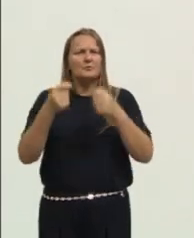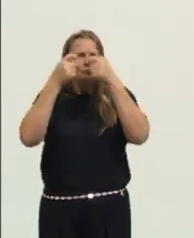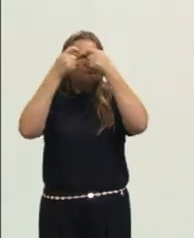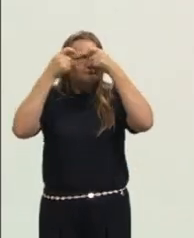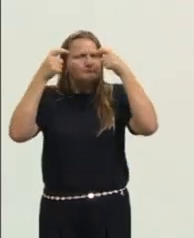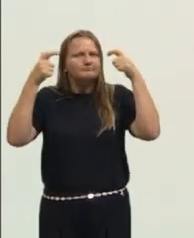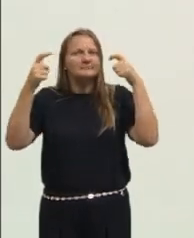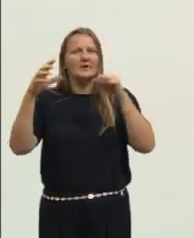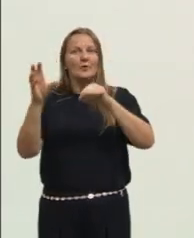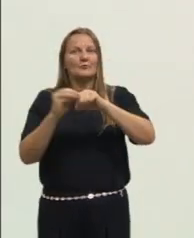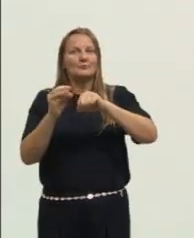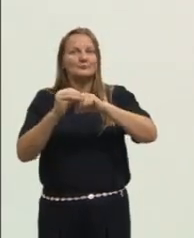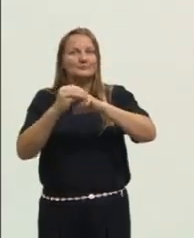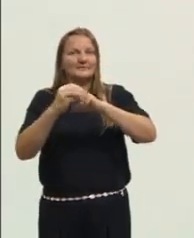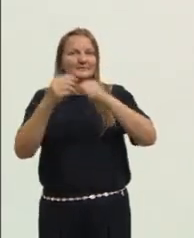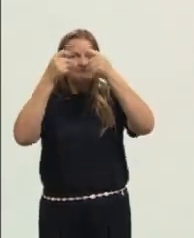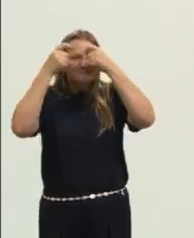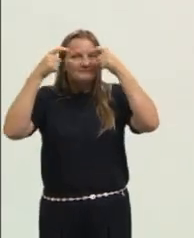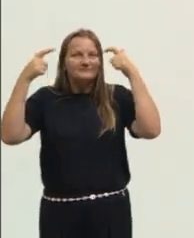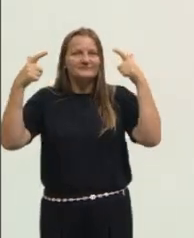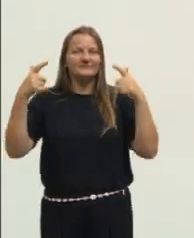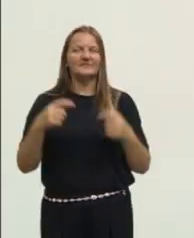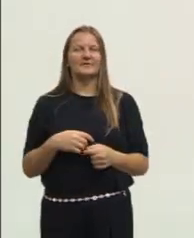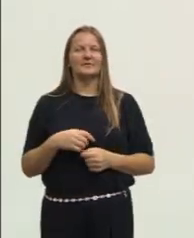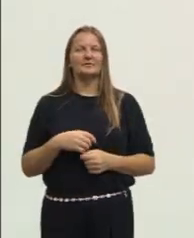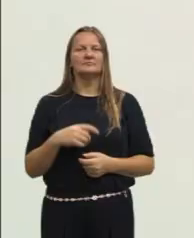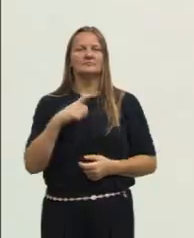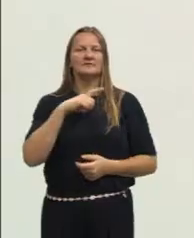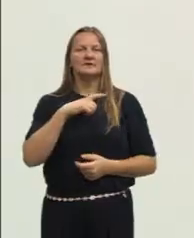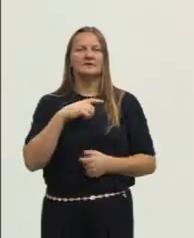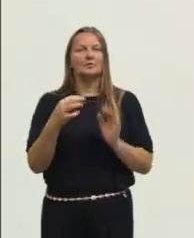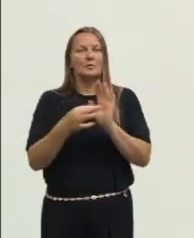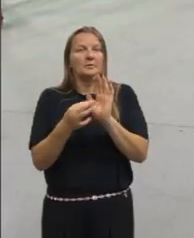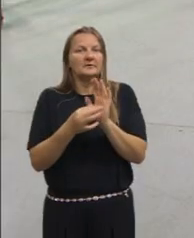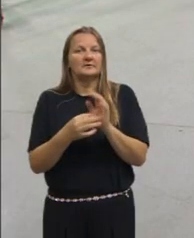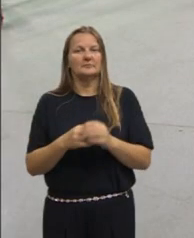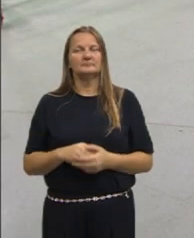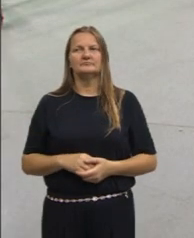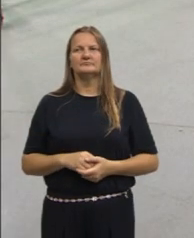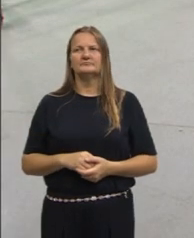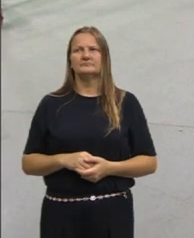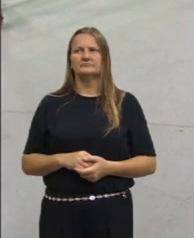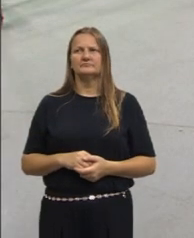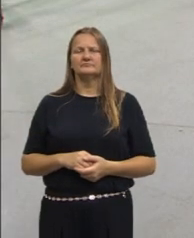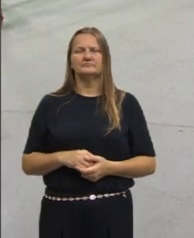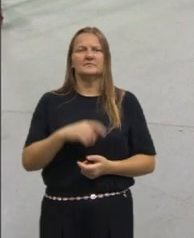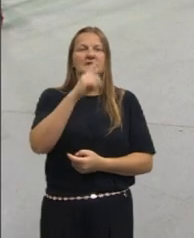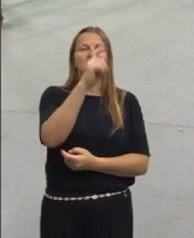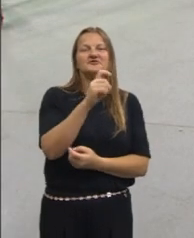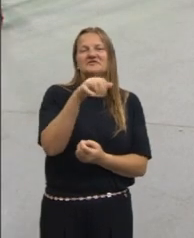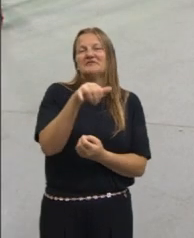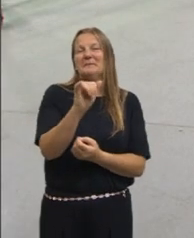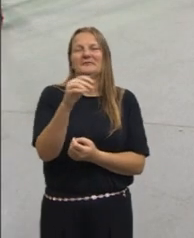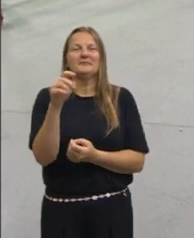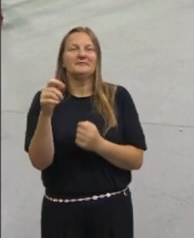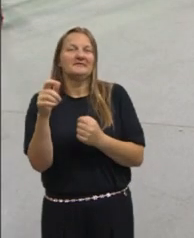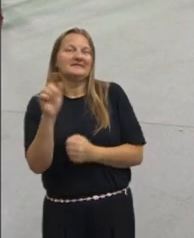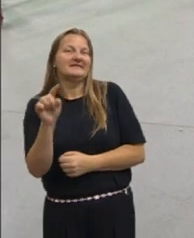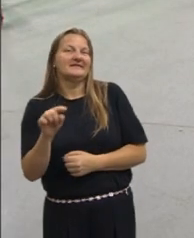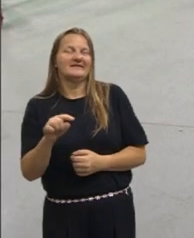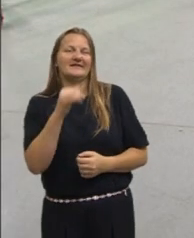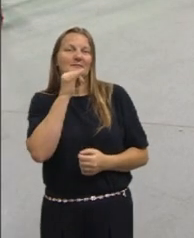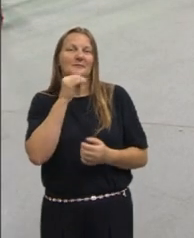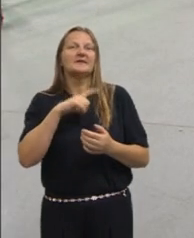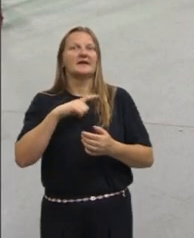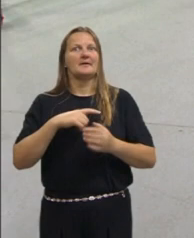dessa questão Sim a gente também se posiciona qualquer pessoa vai se posicionar né seja ela x y z então nós temos também um